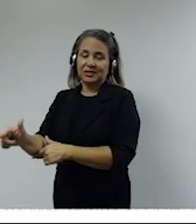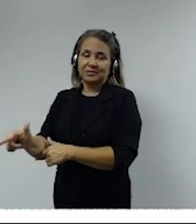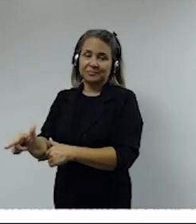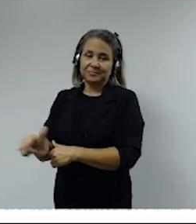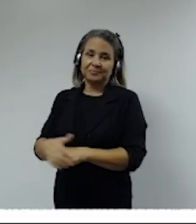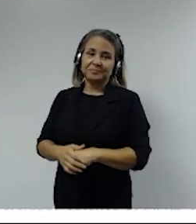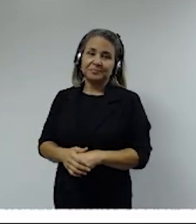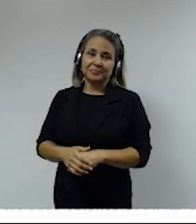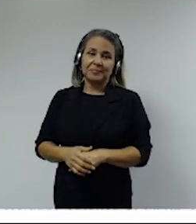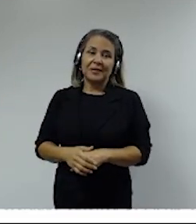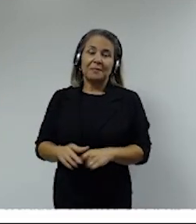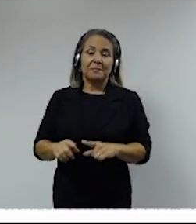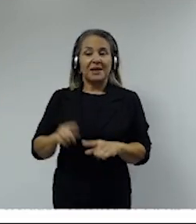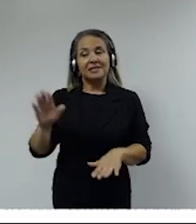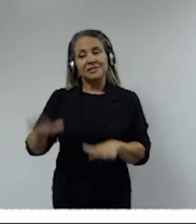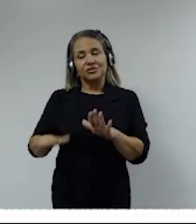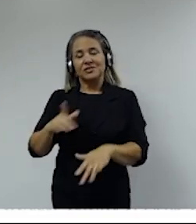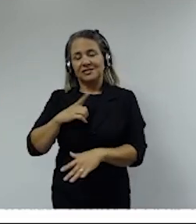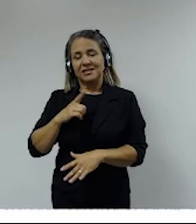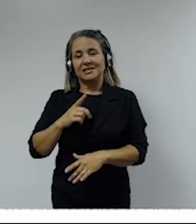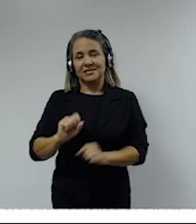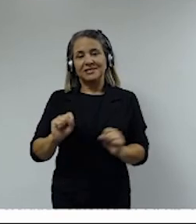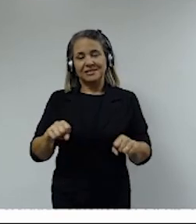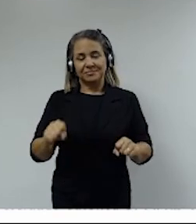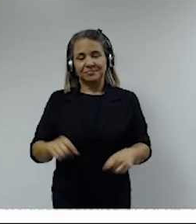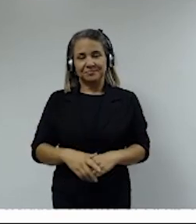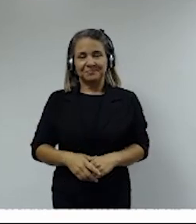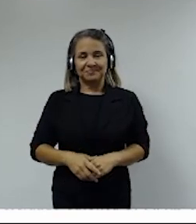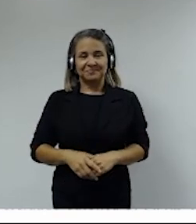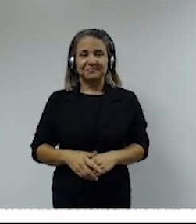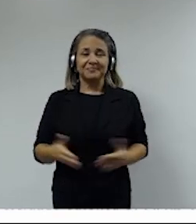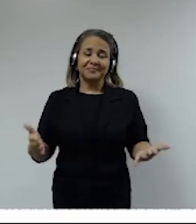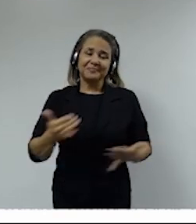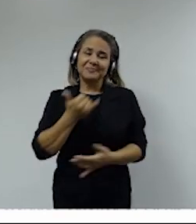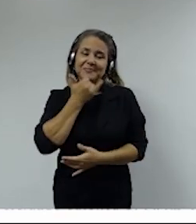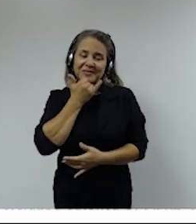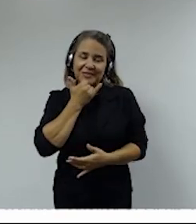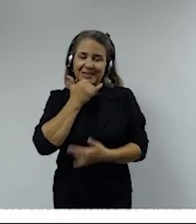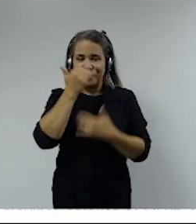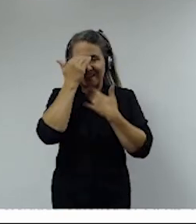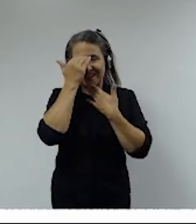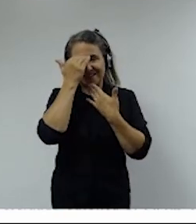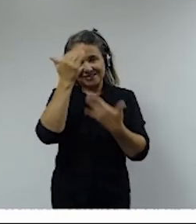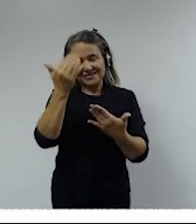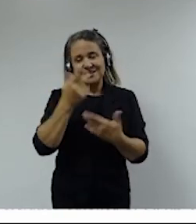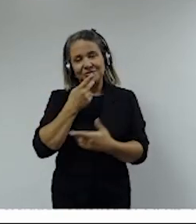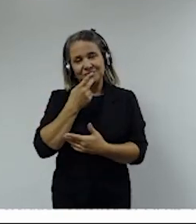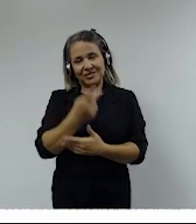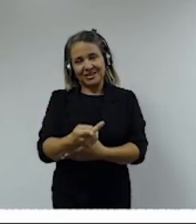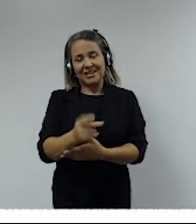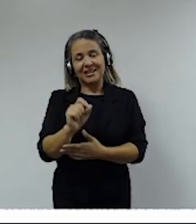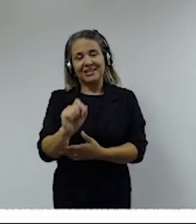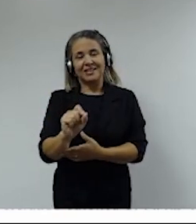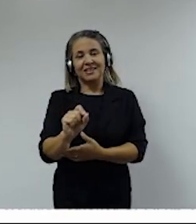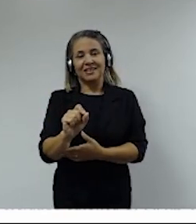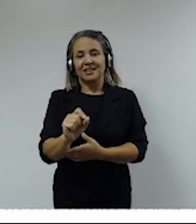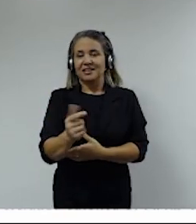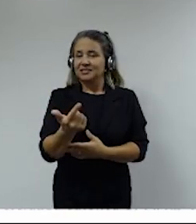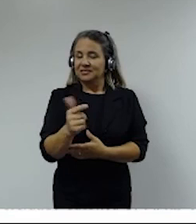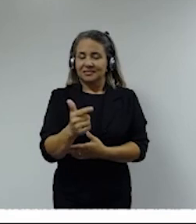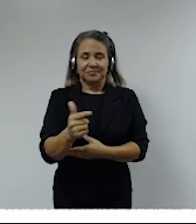das vezes estamos a será minuto do nosso tempo. Então, eu acabei agora, Sandra, agradecendo para dizer que não